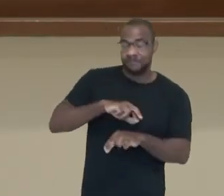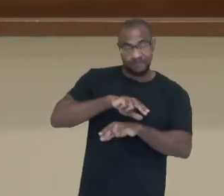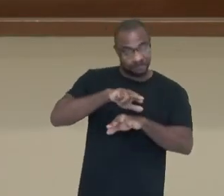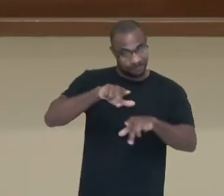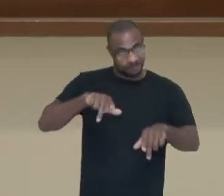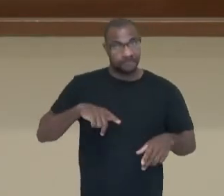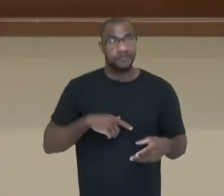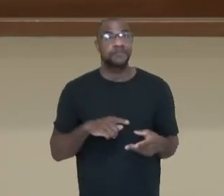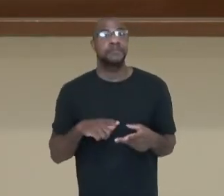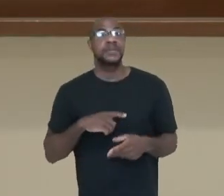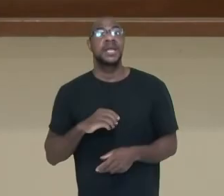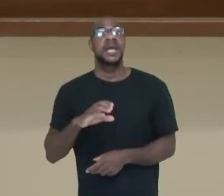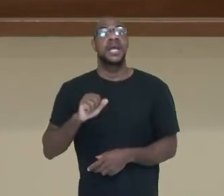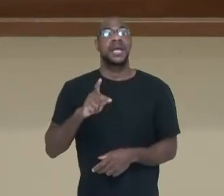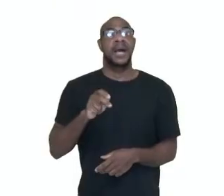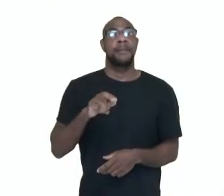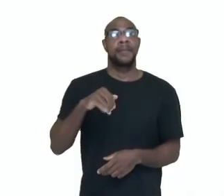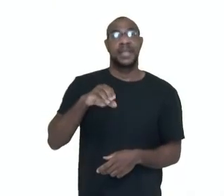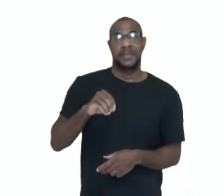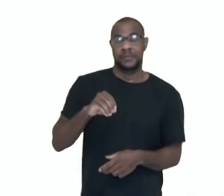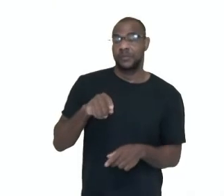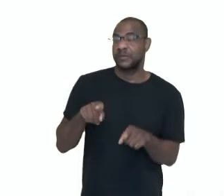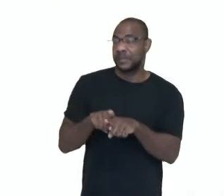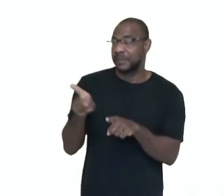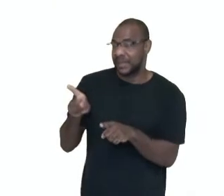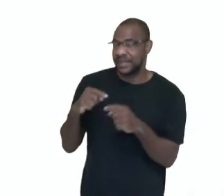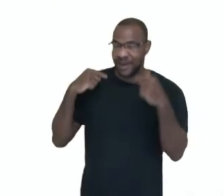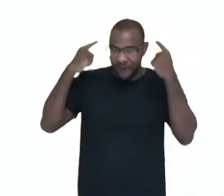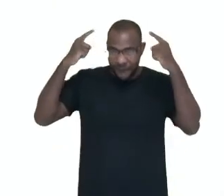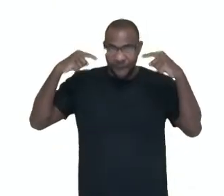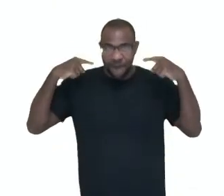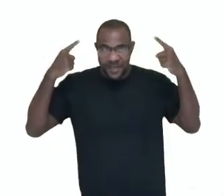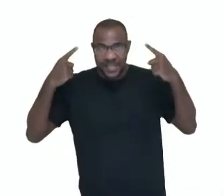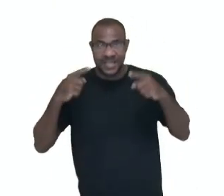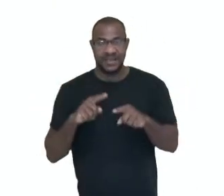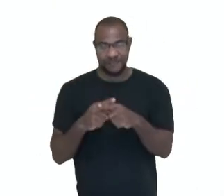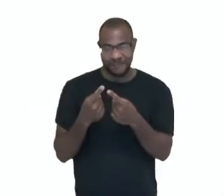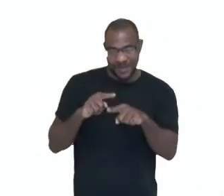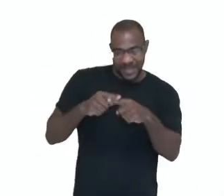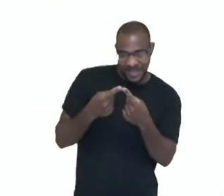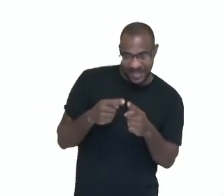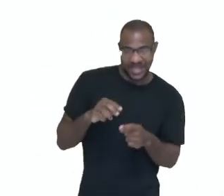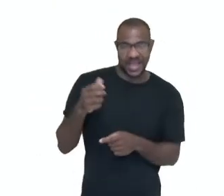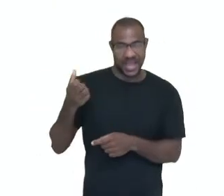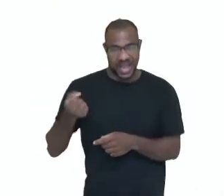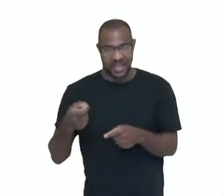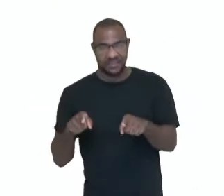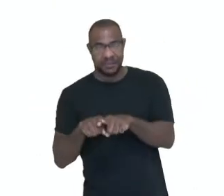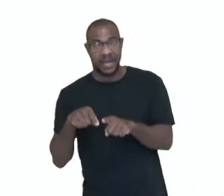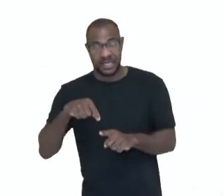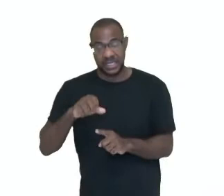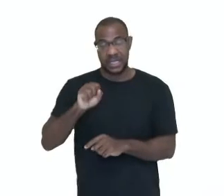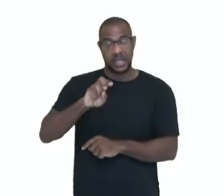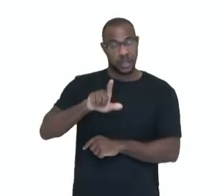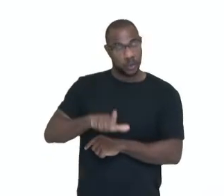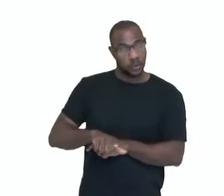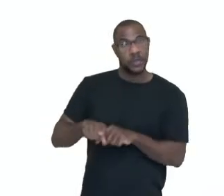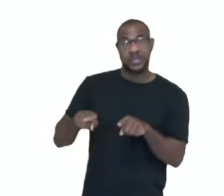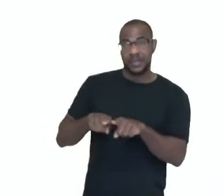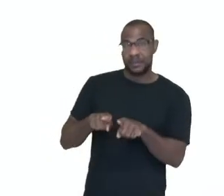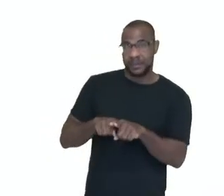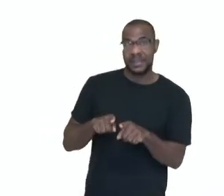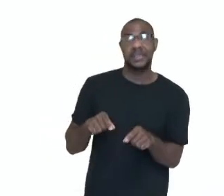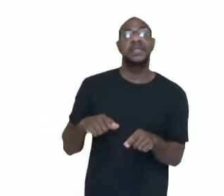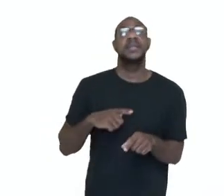Temos também caprinos e ovinos, que inicialmente apresentava-se muito na região sul, mas